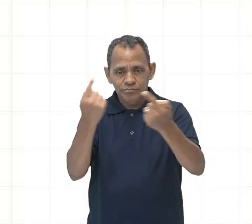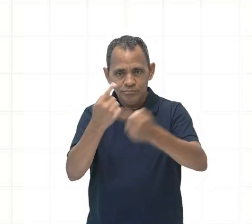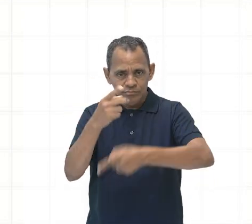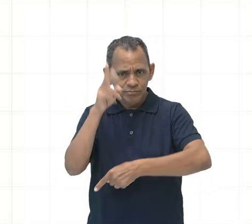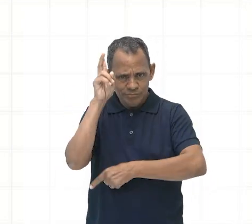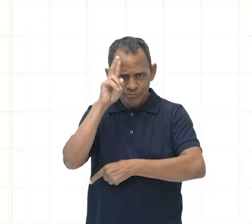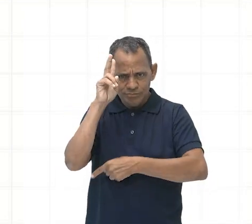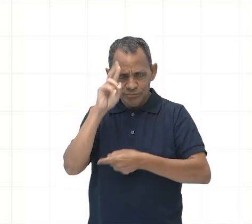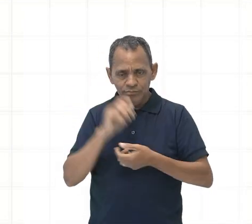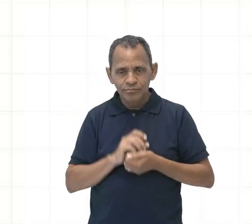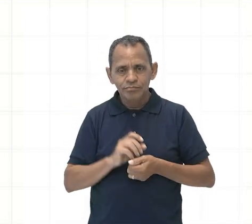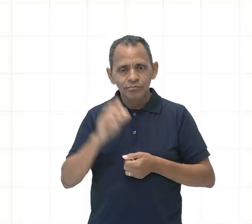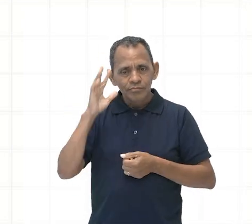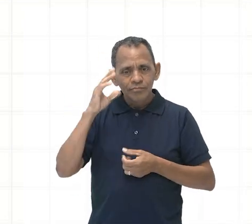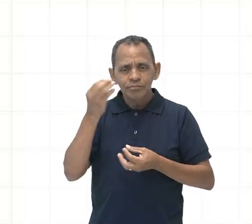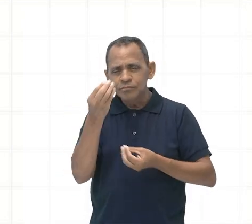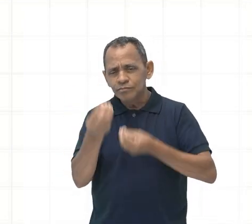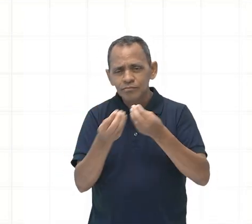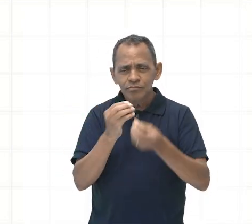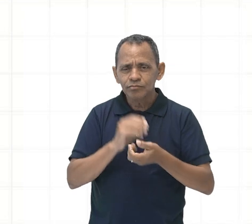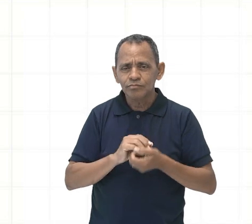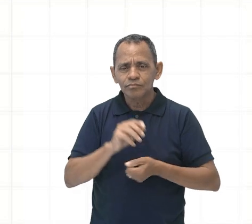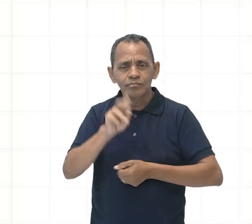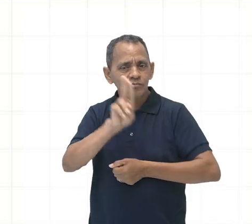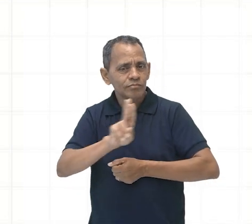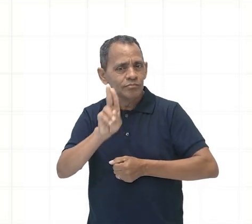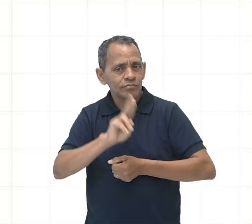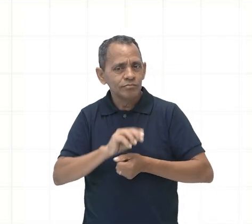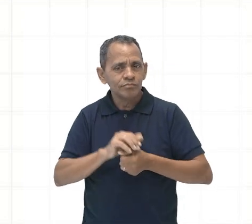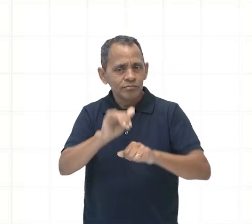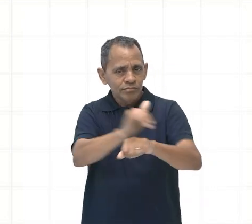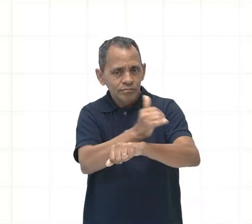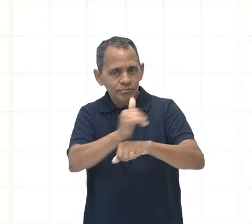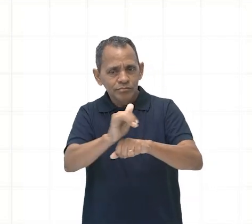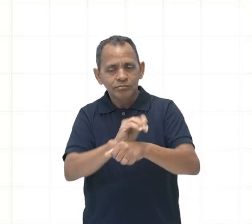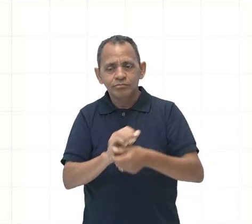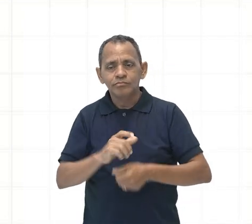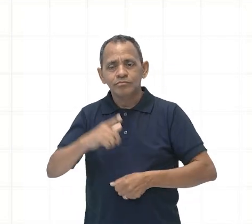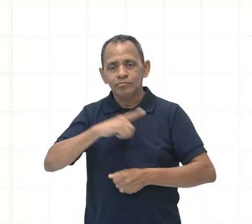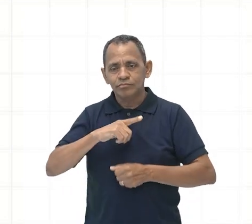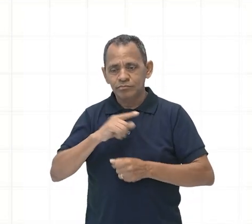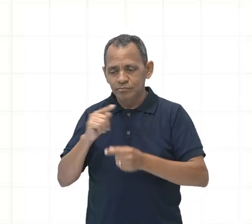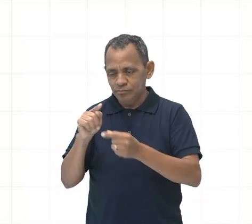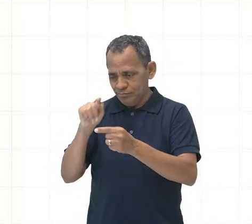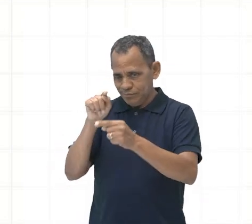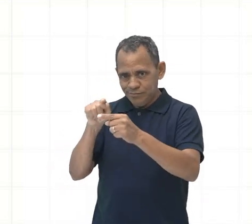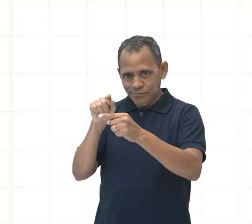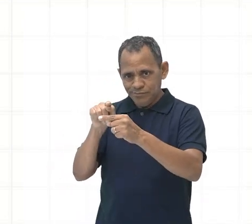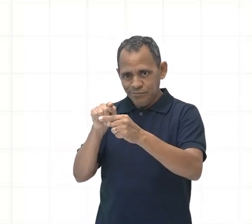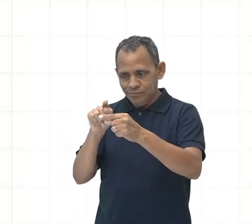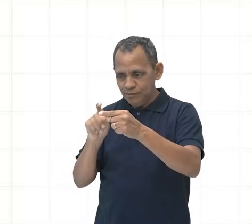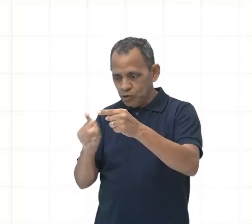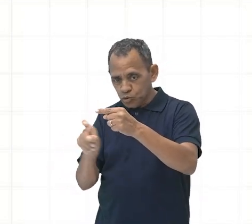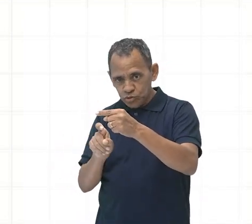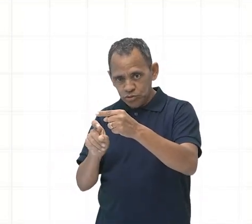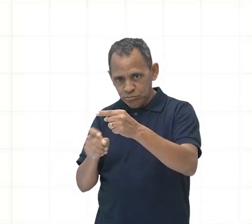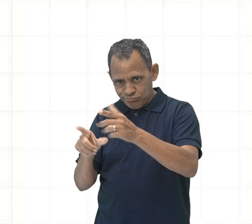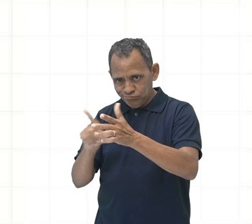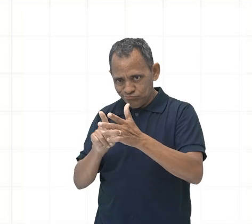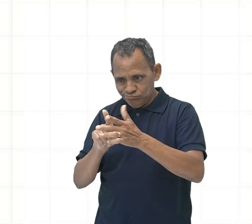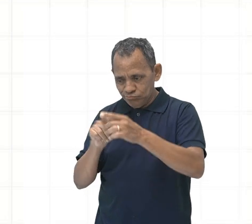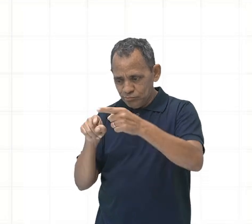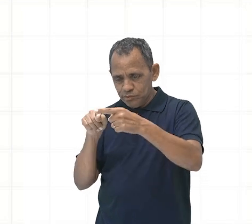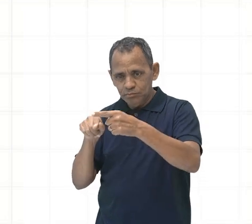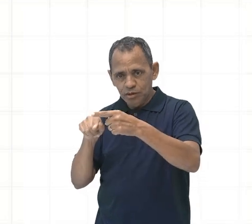proporcionais. E o que acontece quando as grandezas são inversamente proporcionais? Eu tenho que inverter essa proporção,